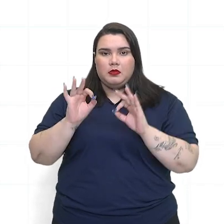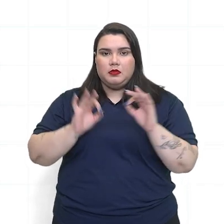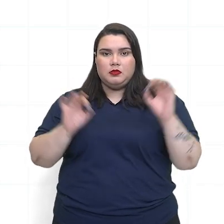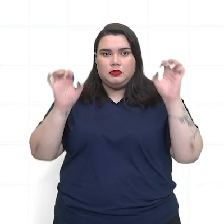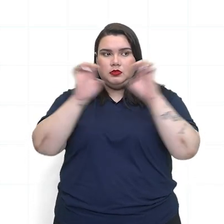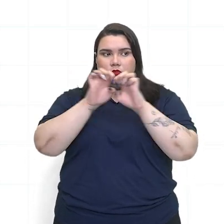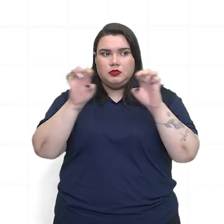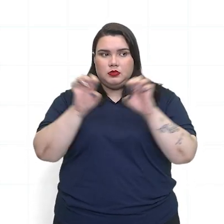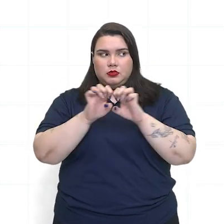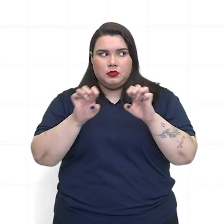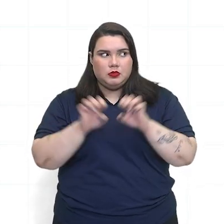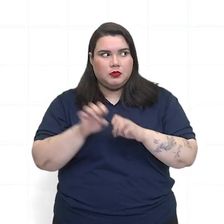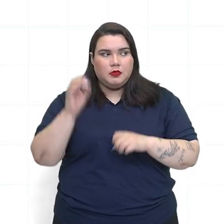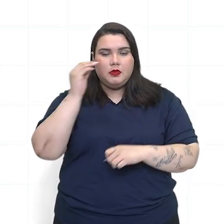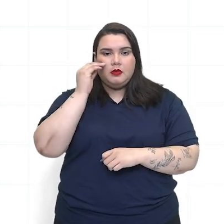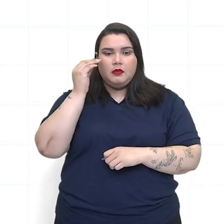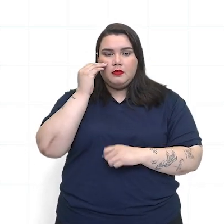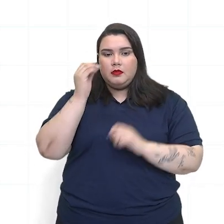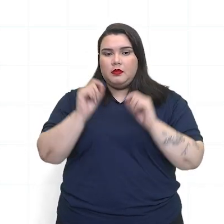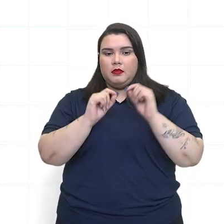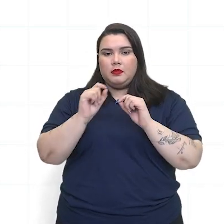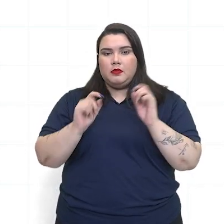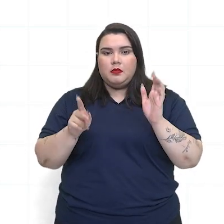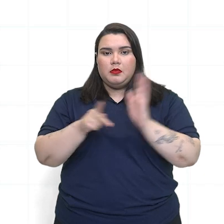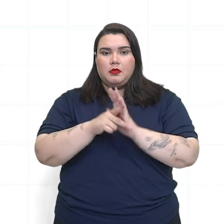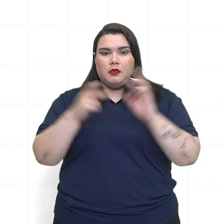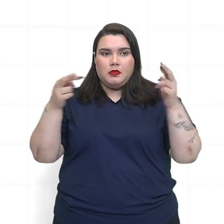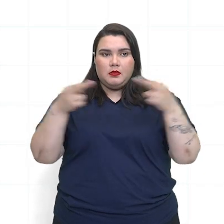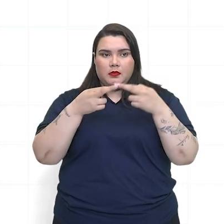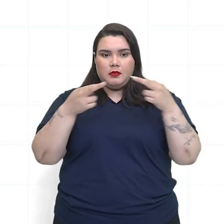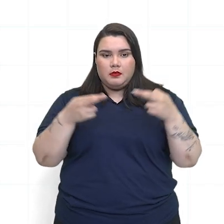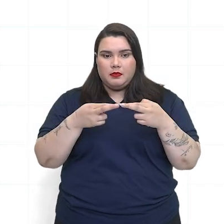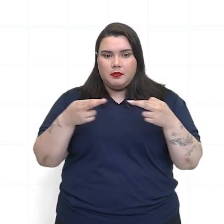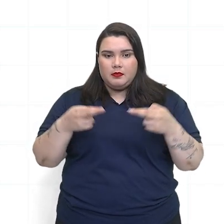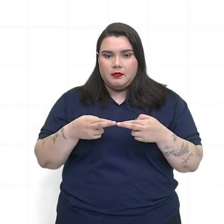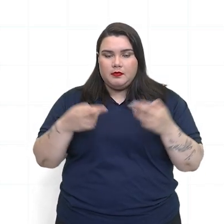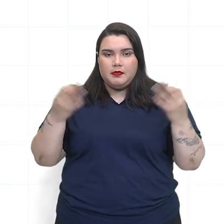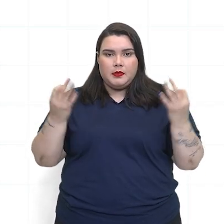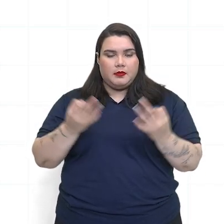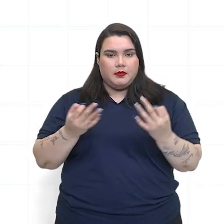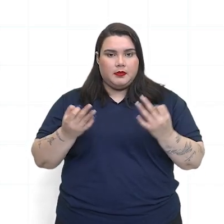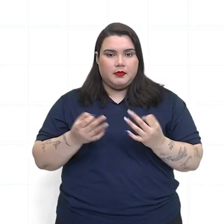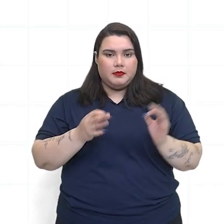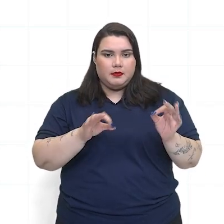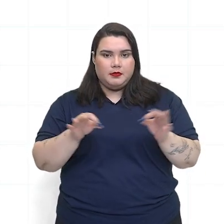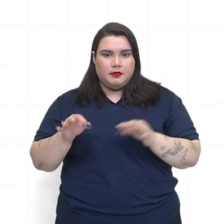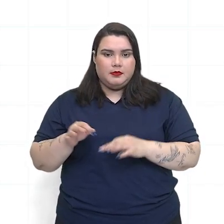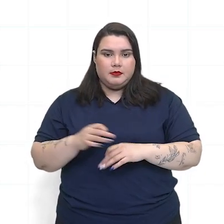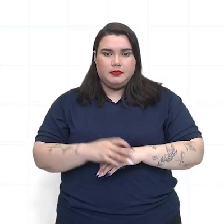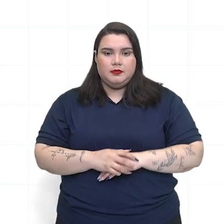organizado dessa forma, para haver combinação das rimas, então está perfeito.